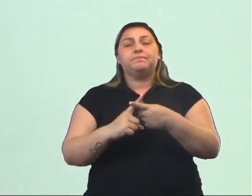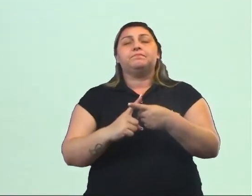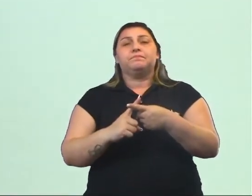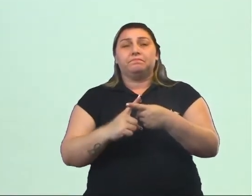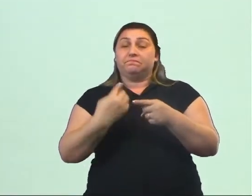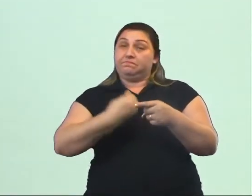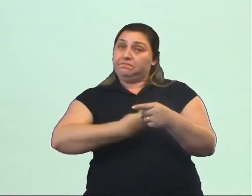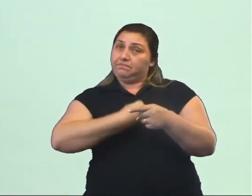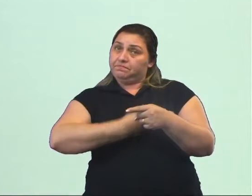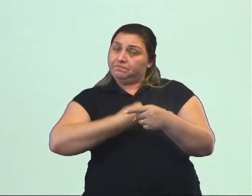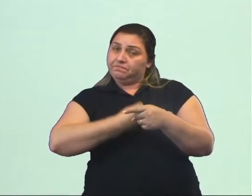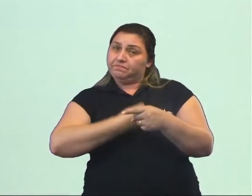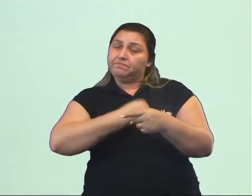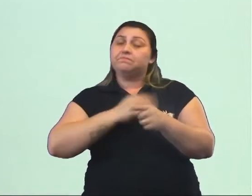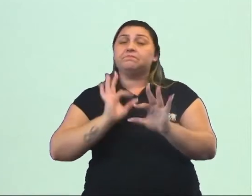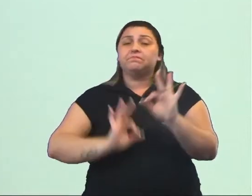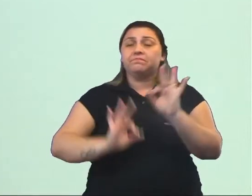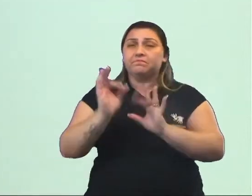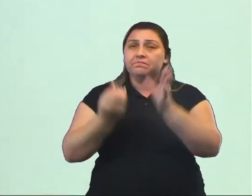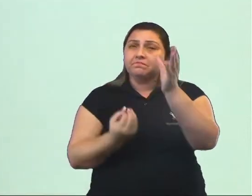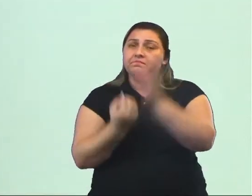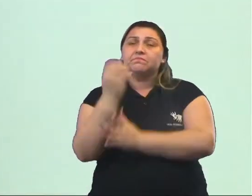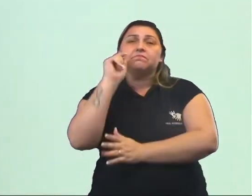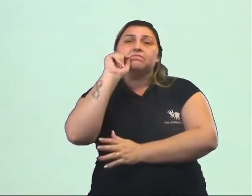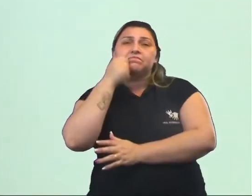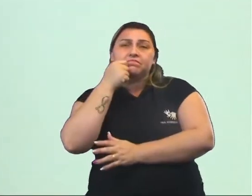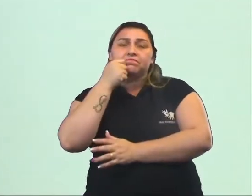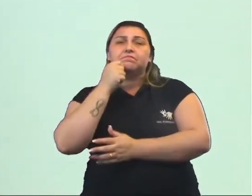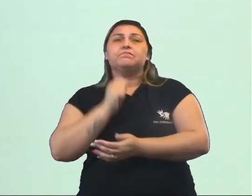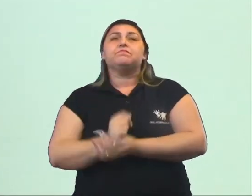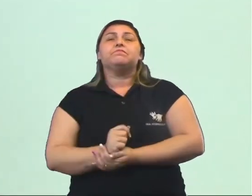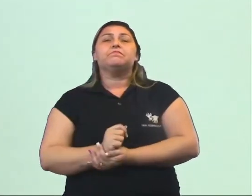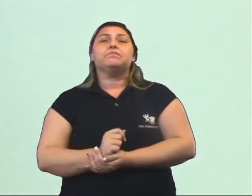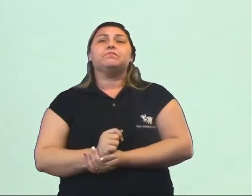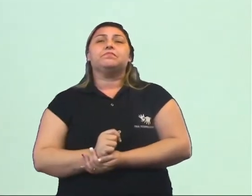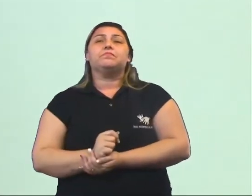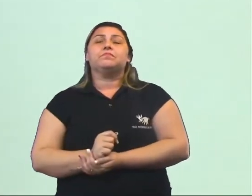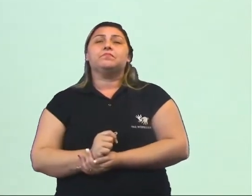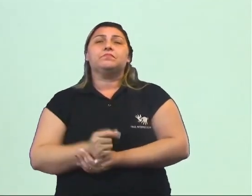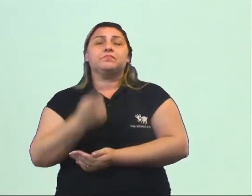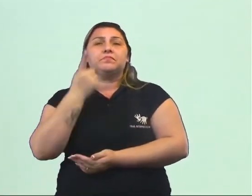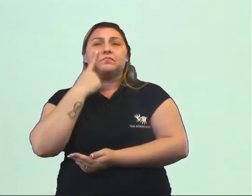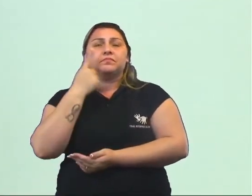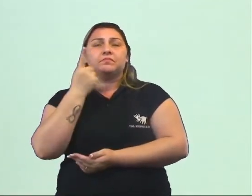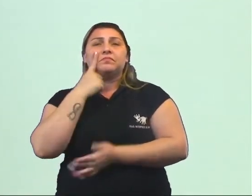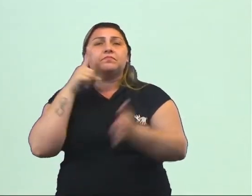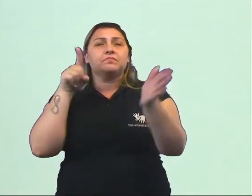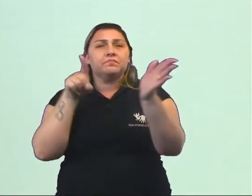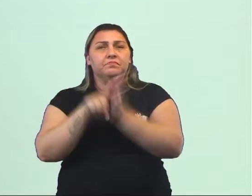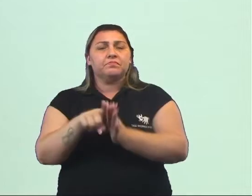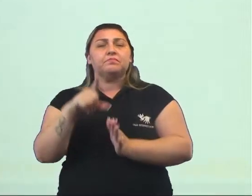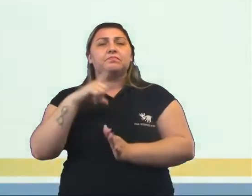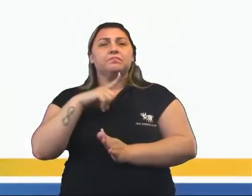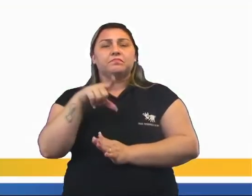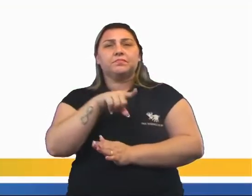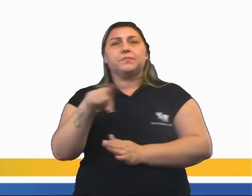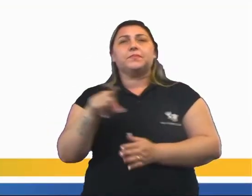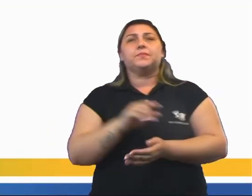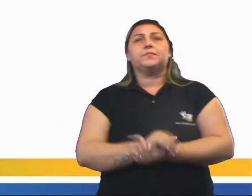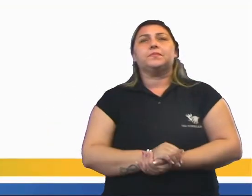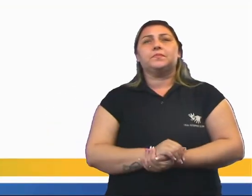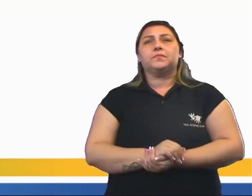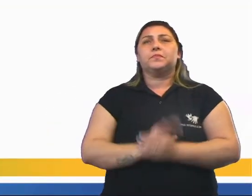micro-organismos estão presentes na produção do pão? E referente a esse assunto, observe as perguntinhas que eu tenho para